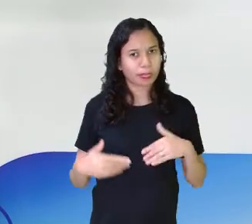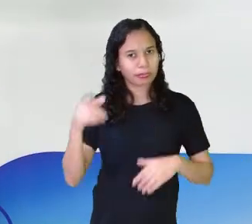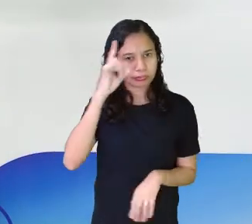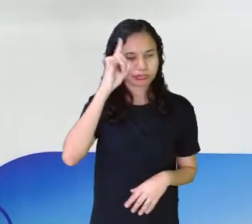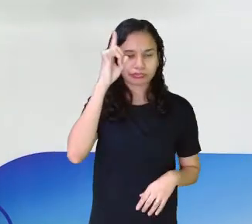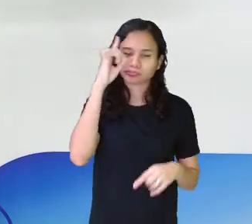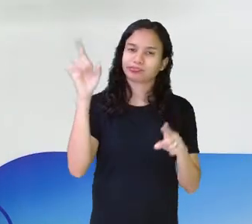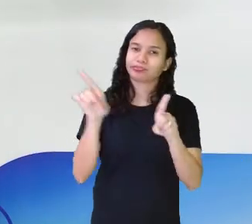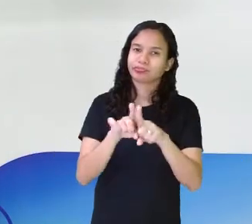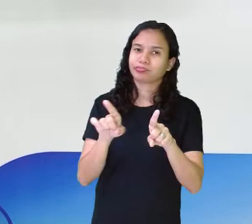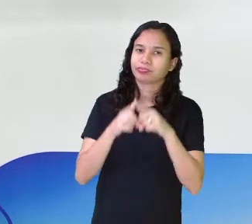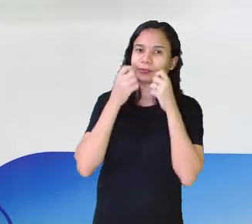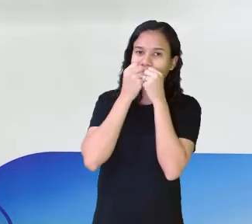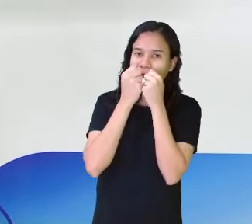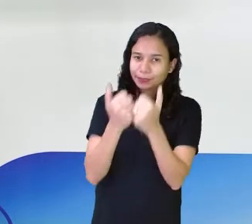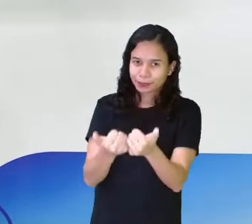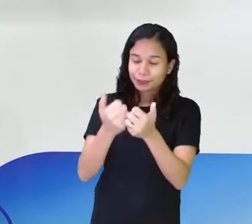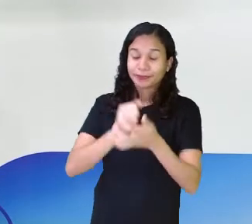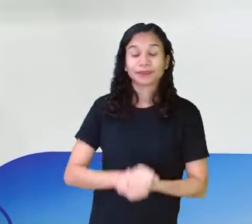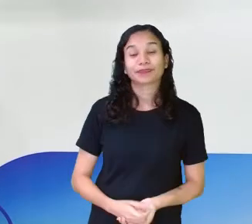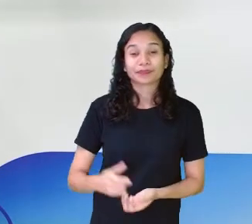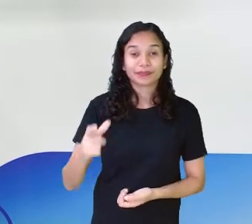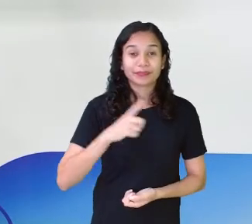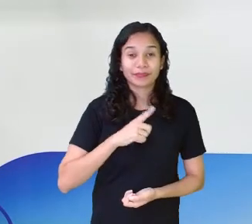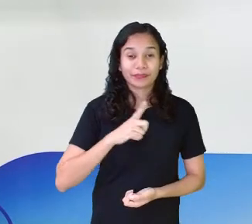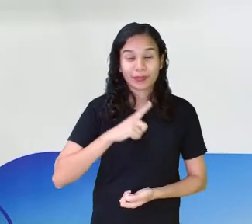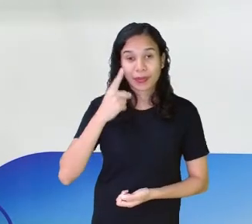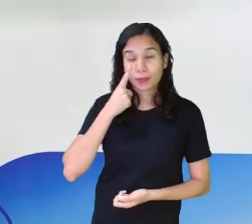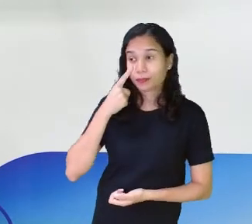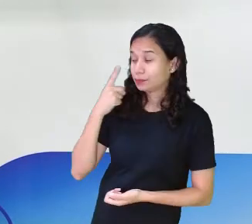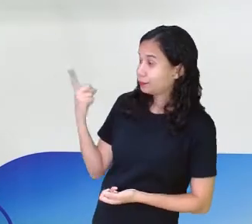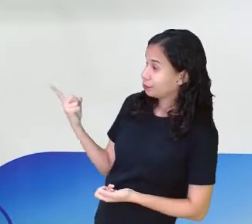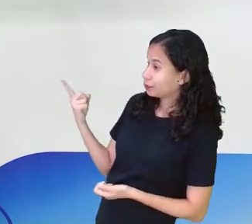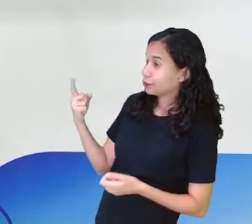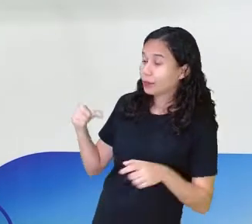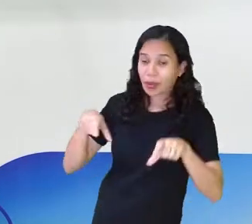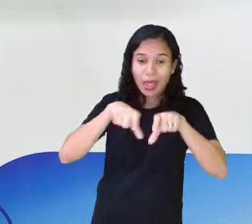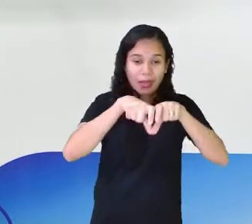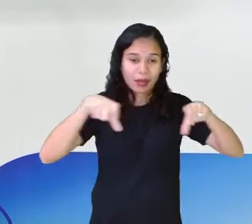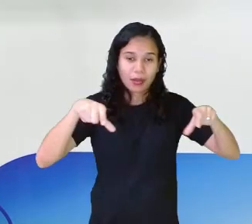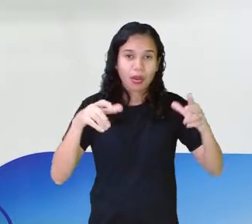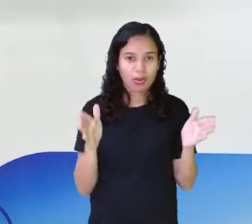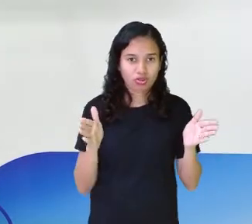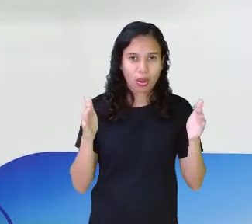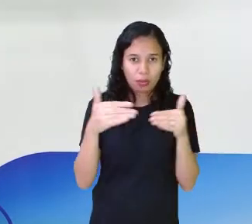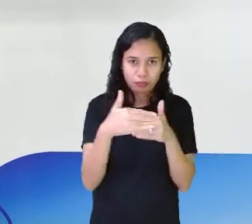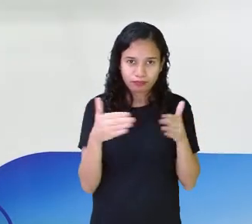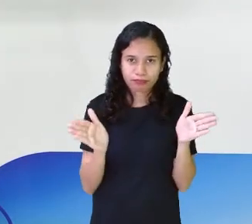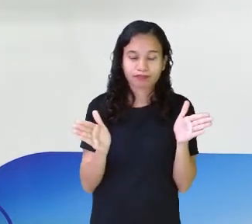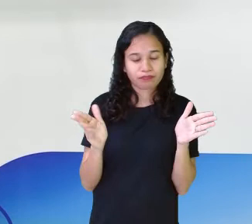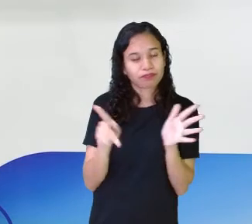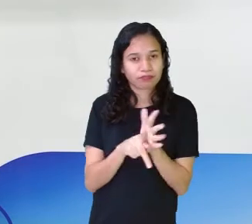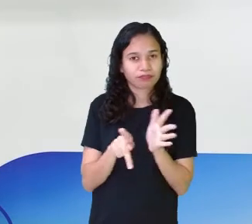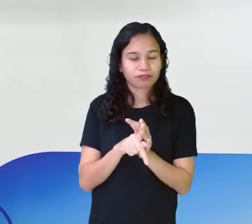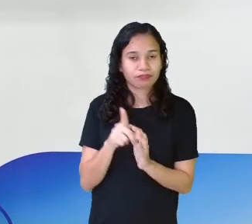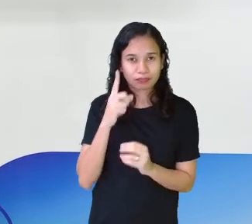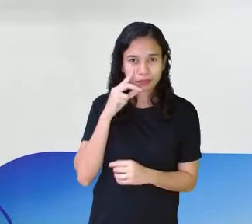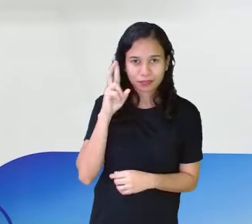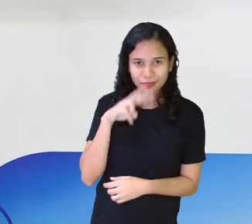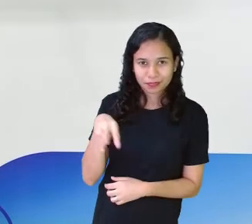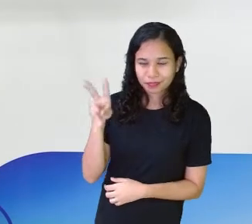dias também. Beleza? Eu tenho aqui a minha caixinha. Caixinha de creme